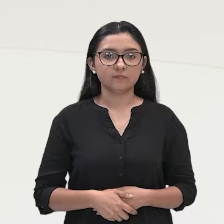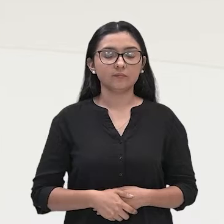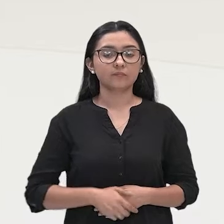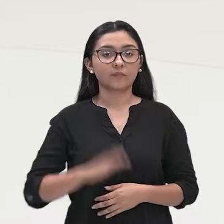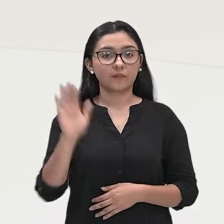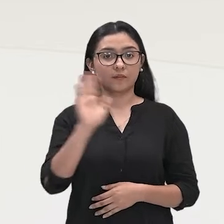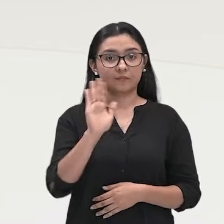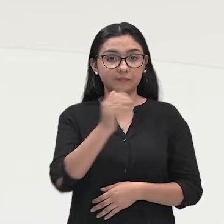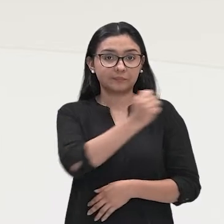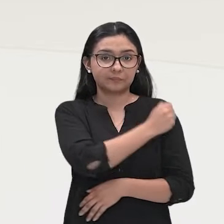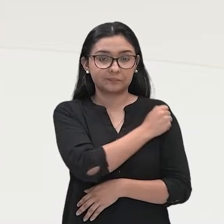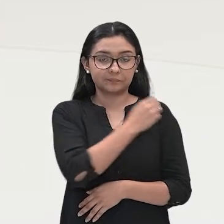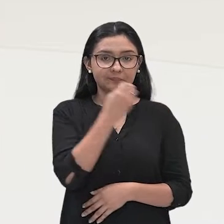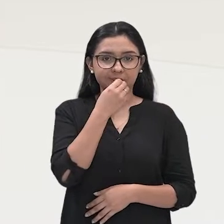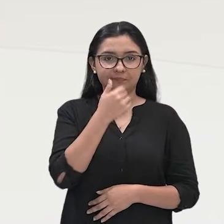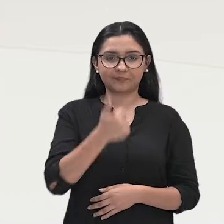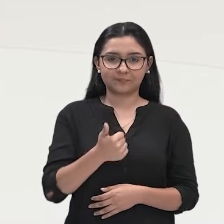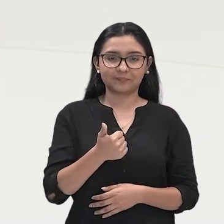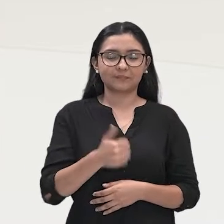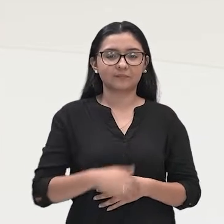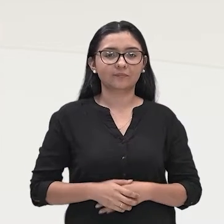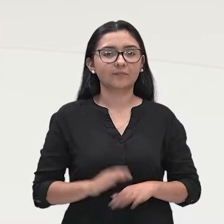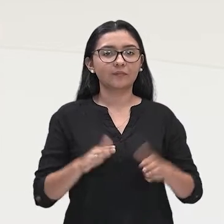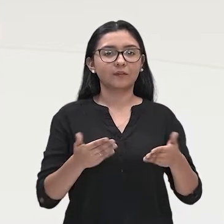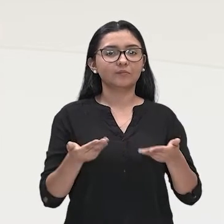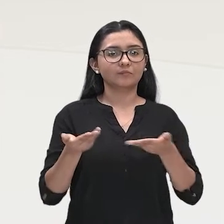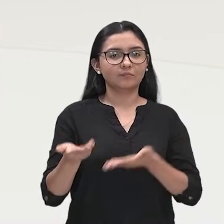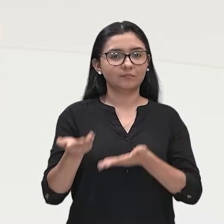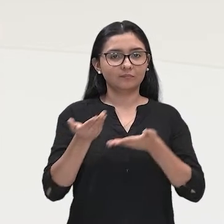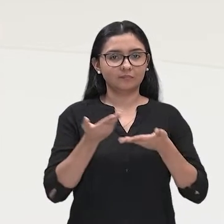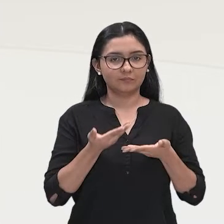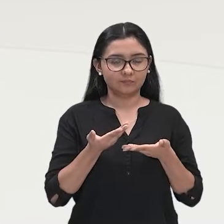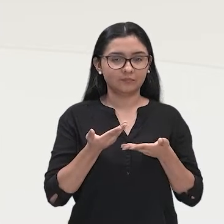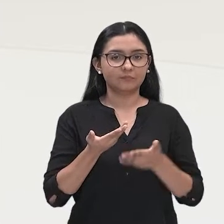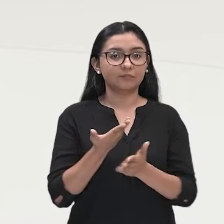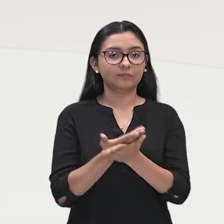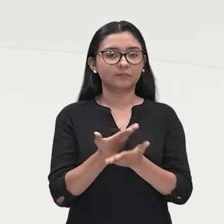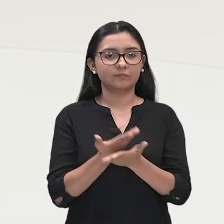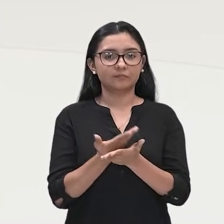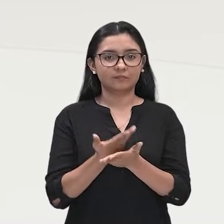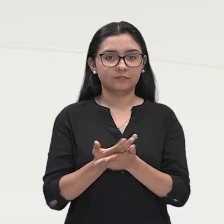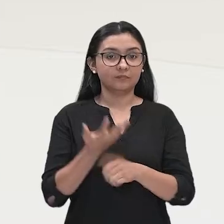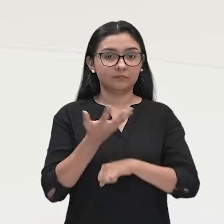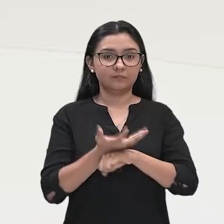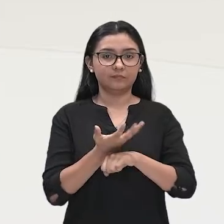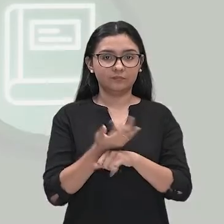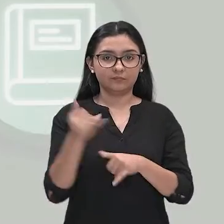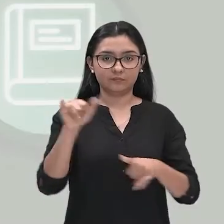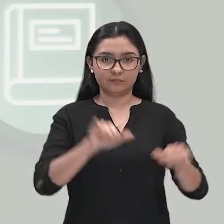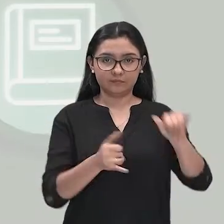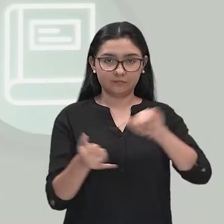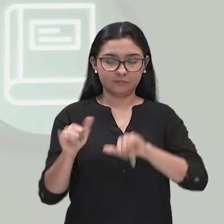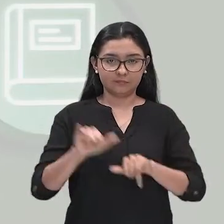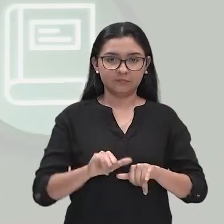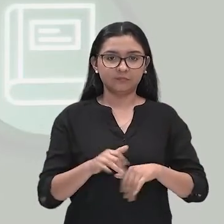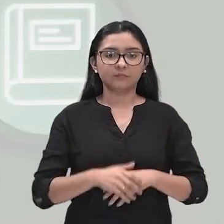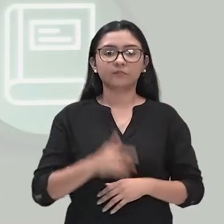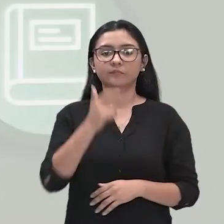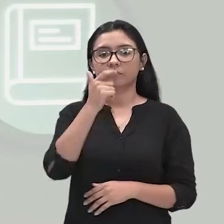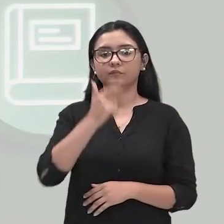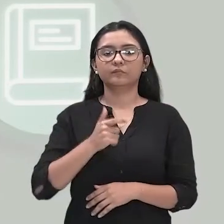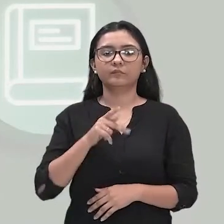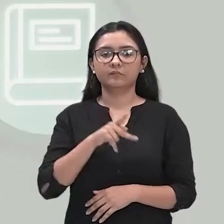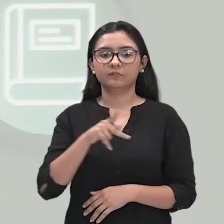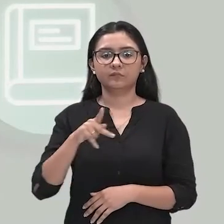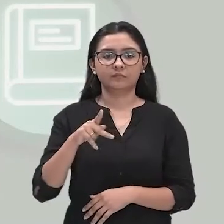Olá, pessoal, tudo bem com vocês? Sejam todos bem-vindos a mais uma aula de Química. Eu sou a